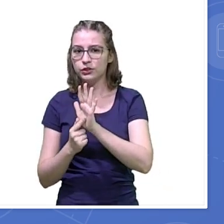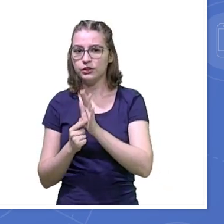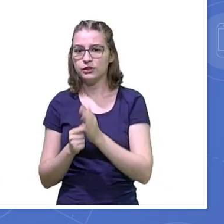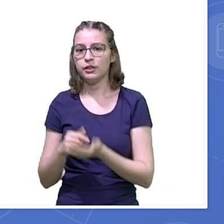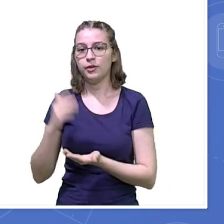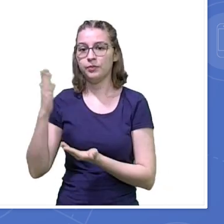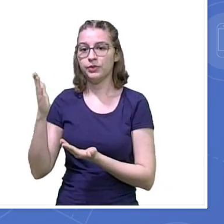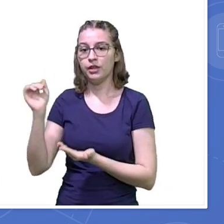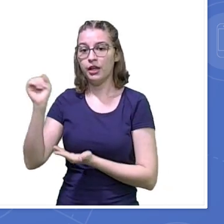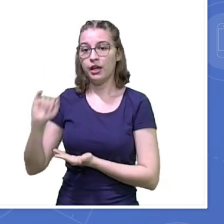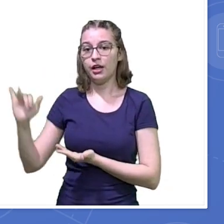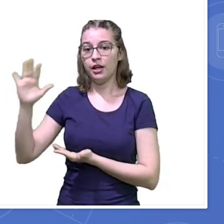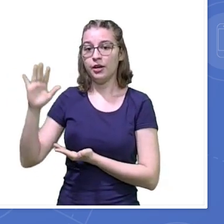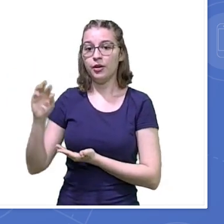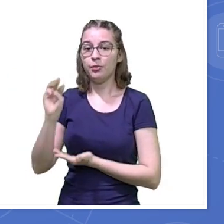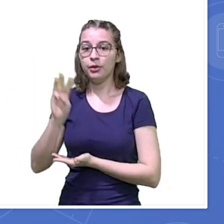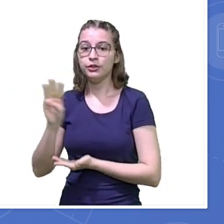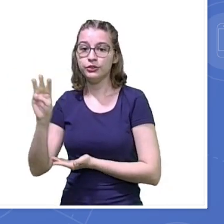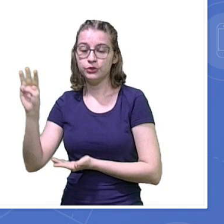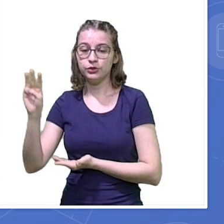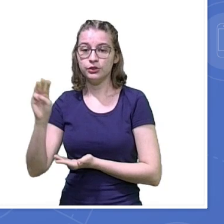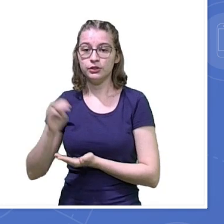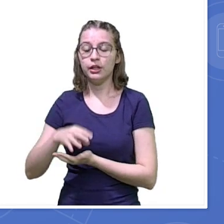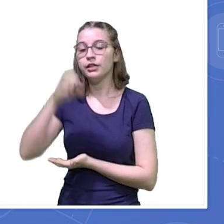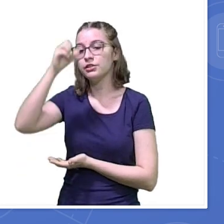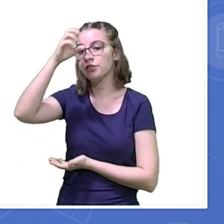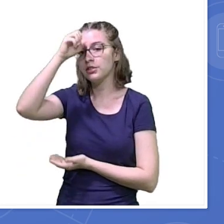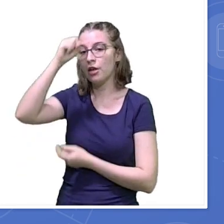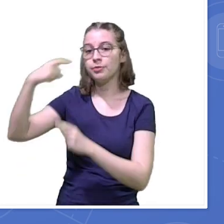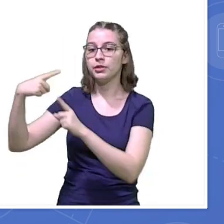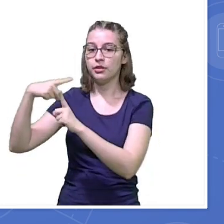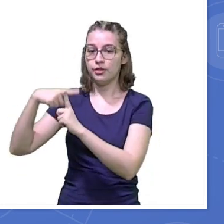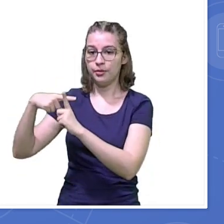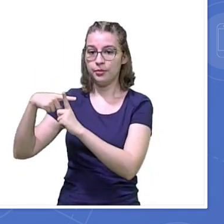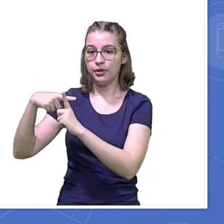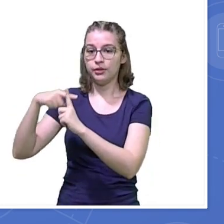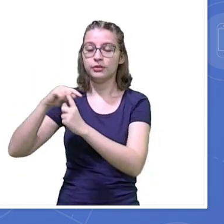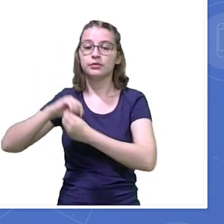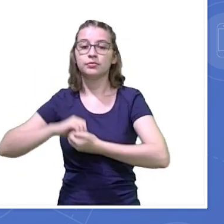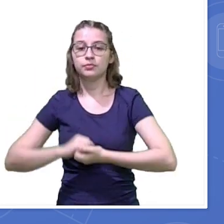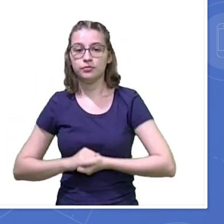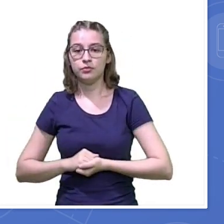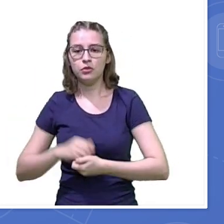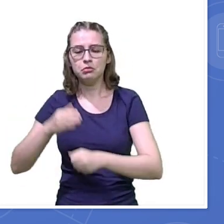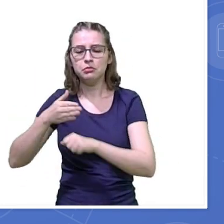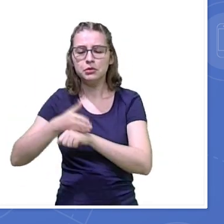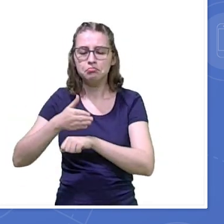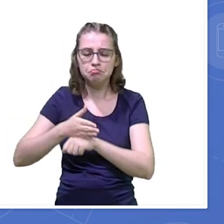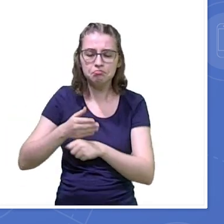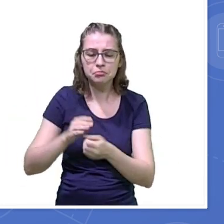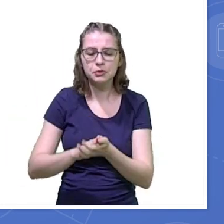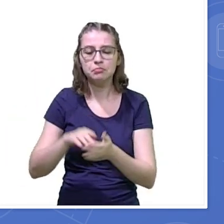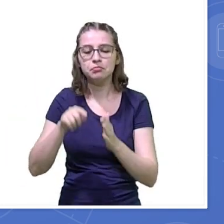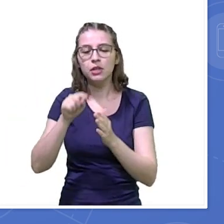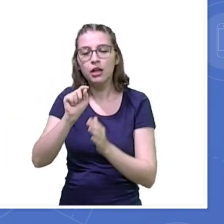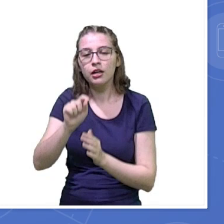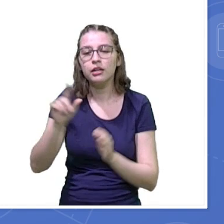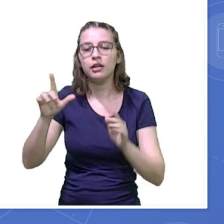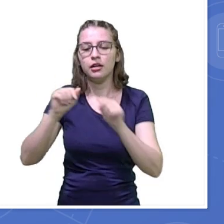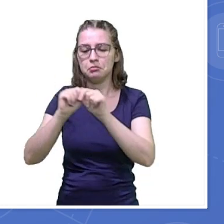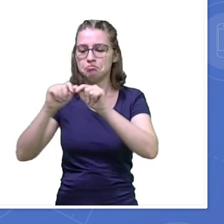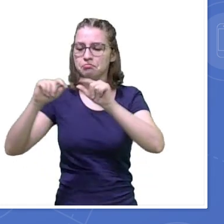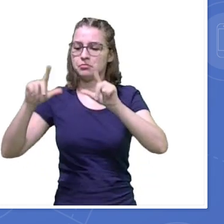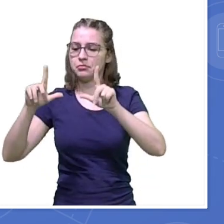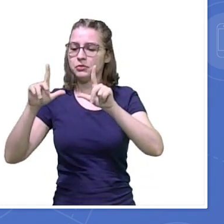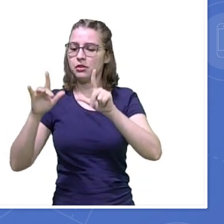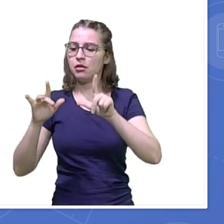é um portal, um dos portais, né, onde você pode verificar informações relacionadas às aulas. Só tem lá um campo de